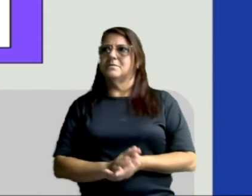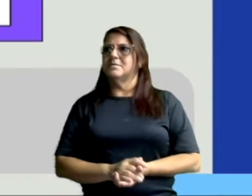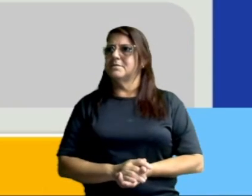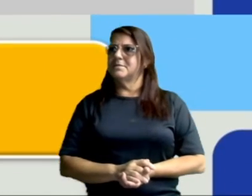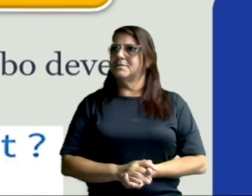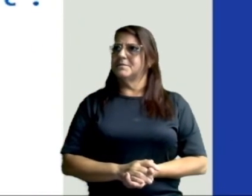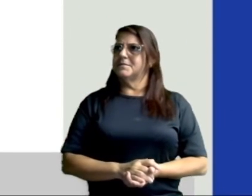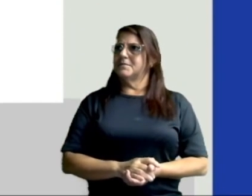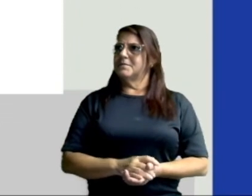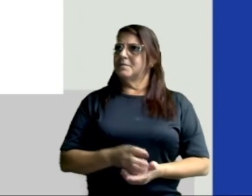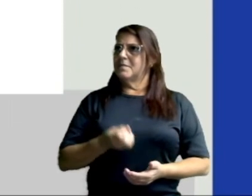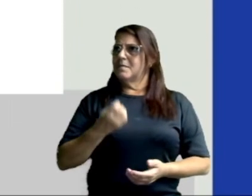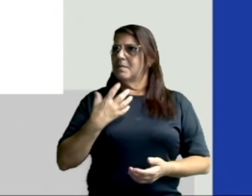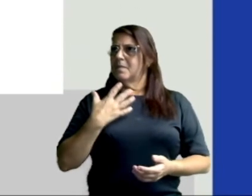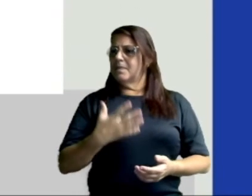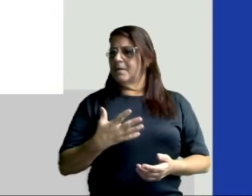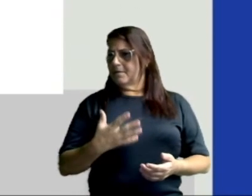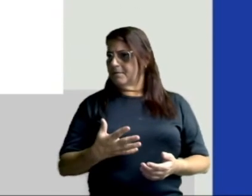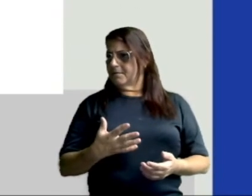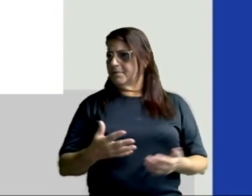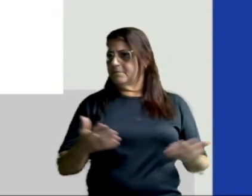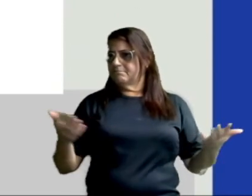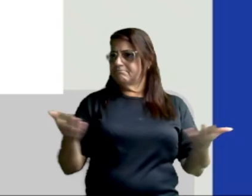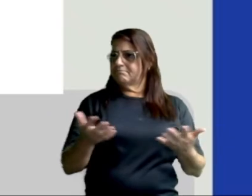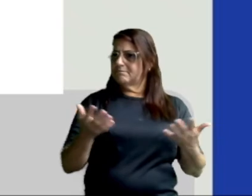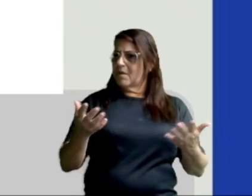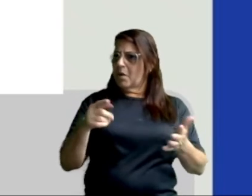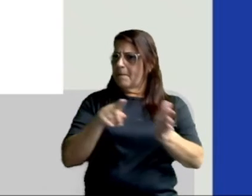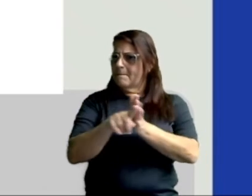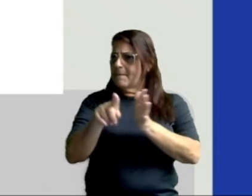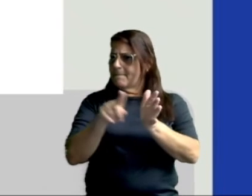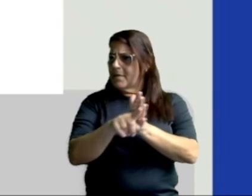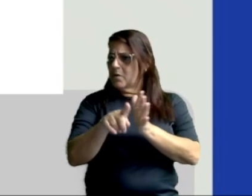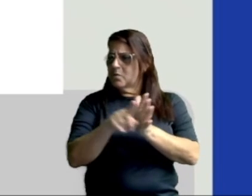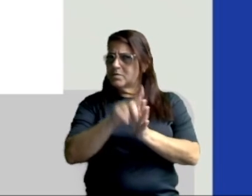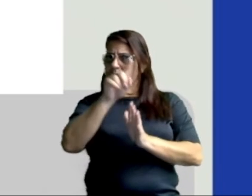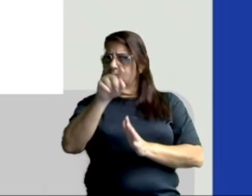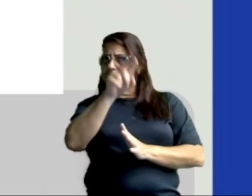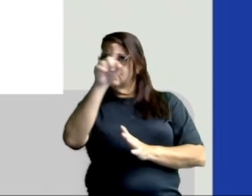forma. Bom, agora para fazer perguntas, chamada